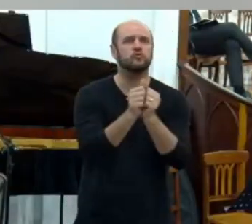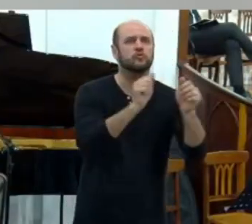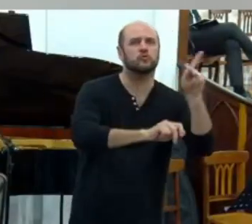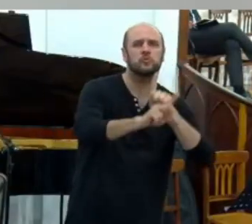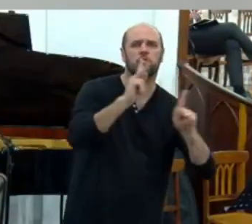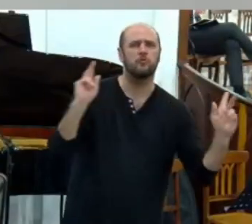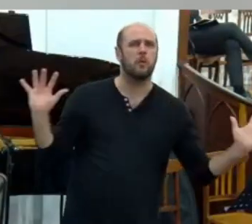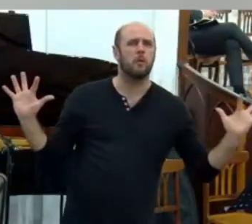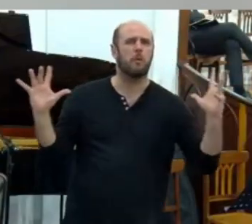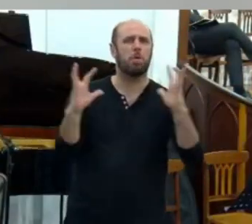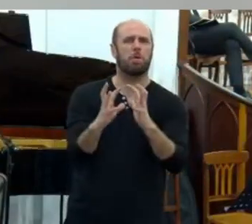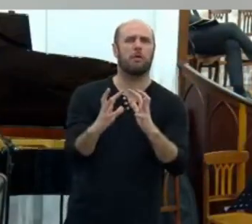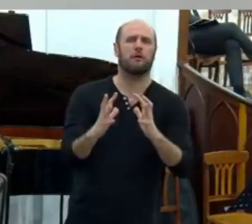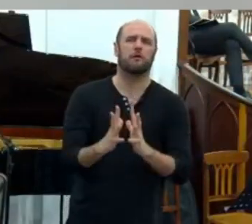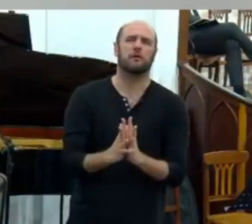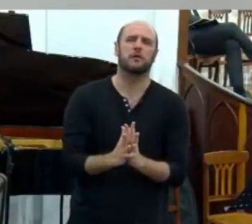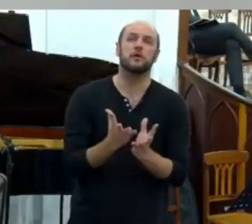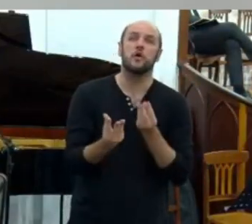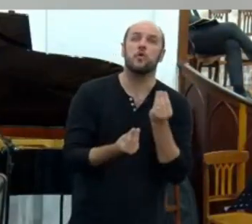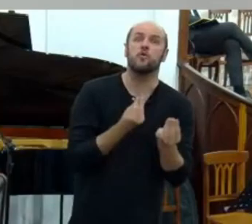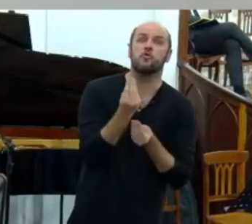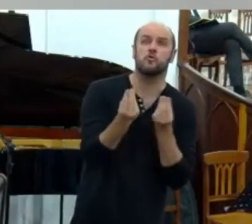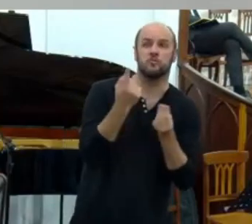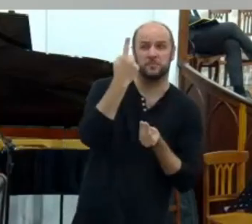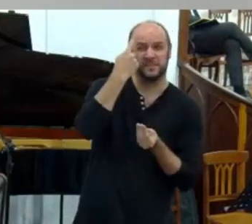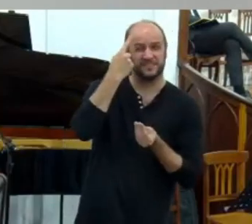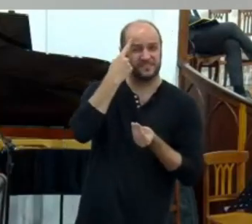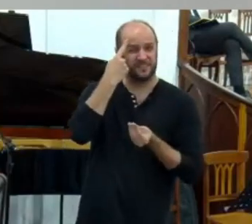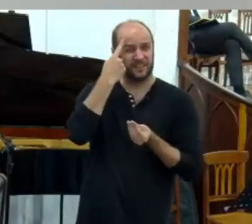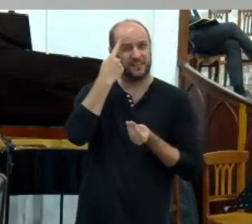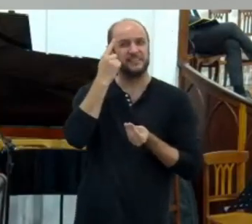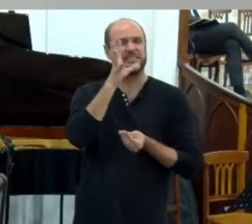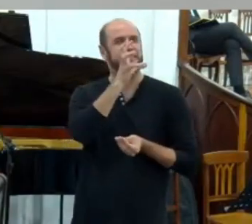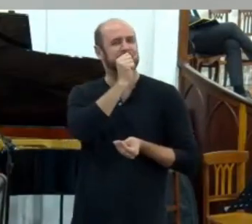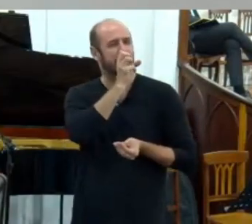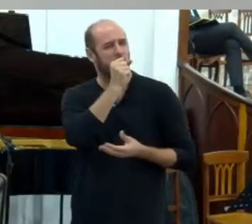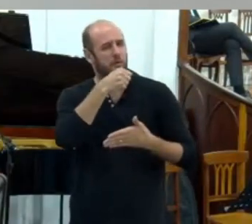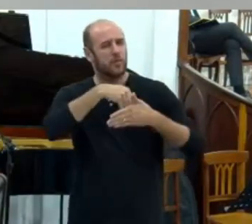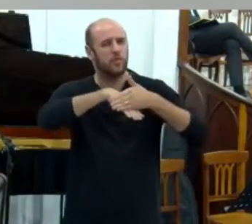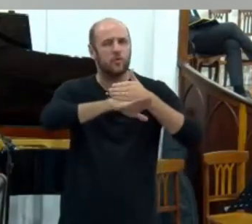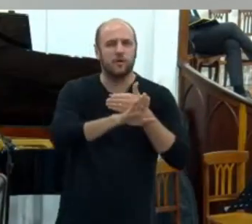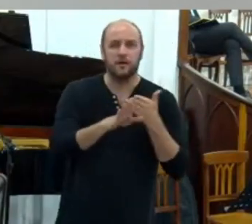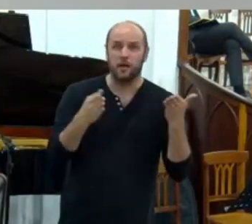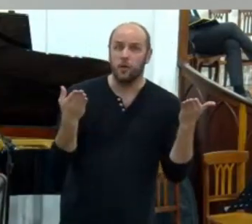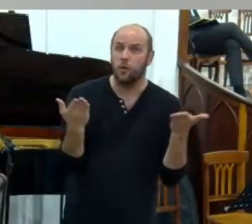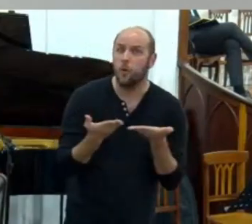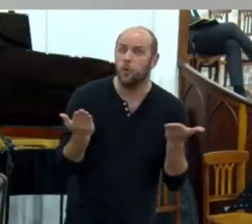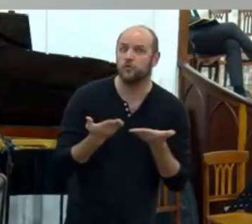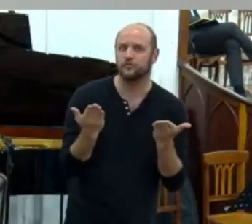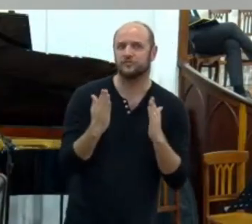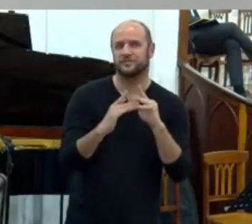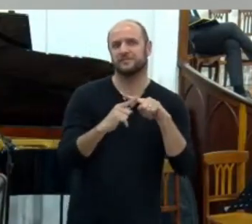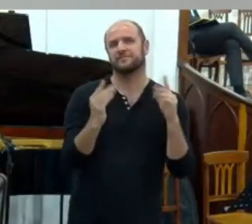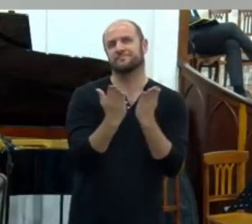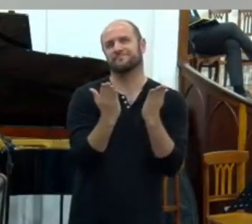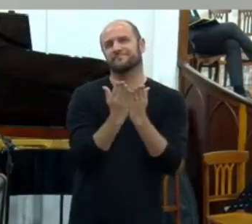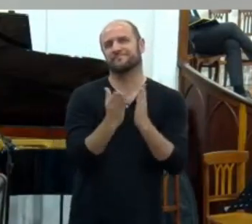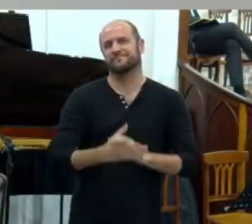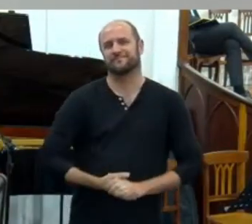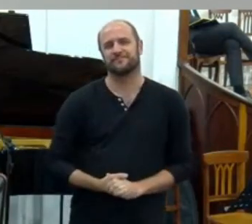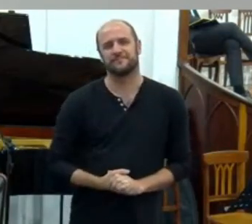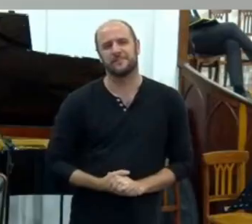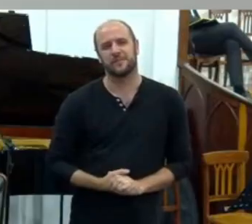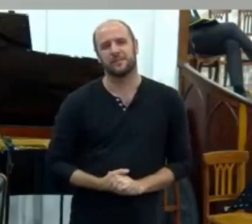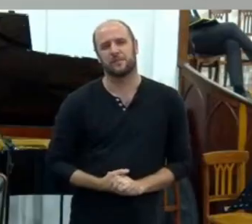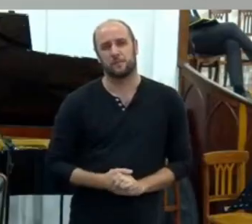Como podemos pensar sobre a guarda do sábado para a igreja cristã hoje? A